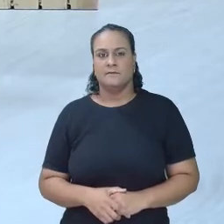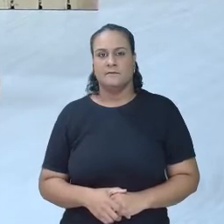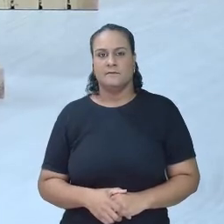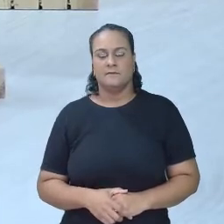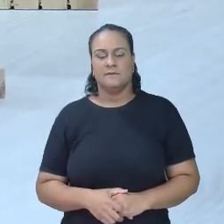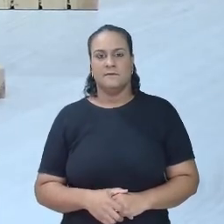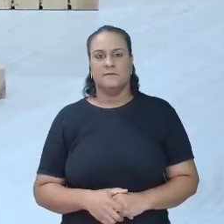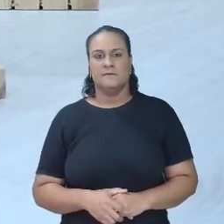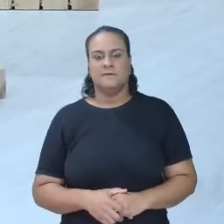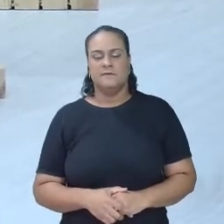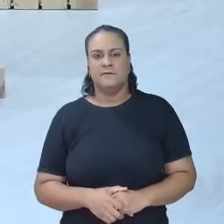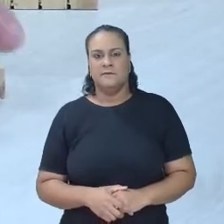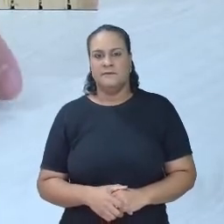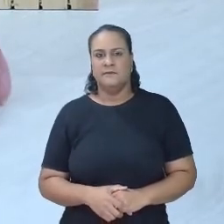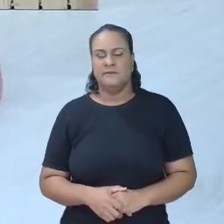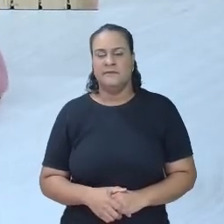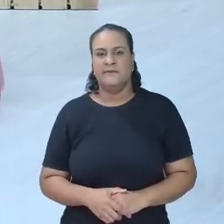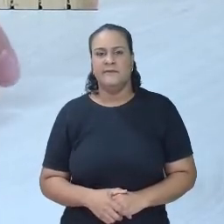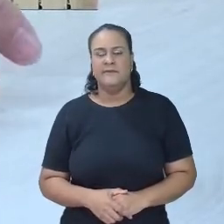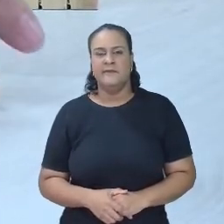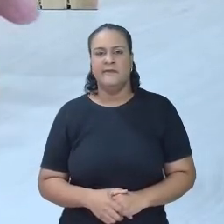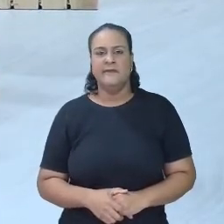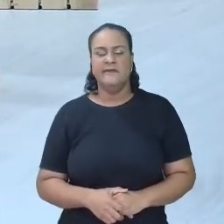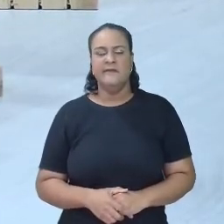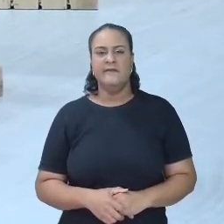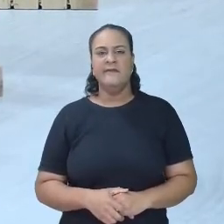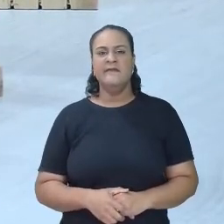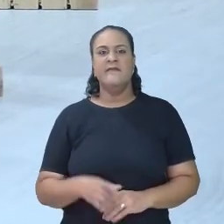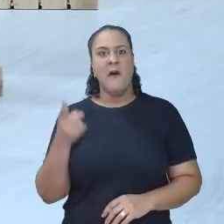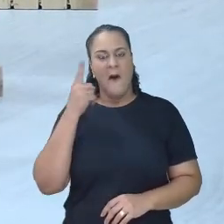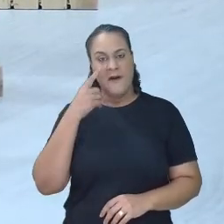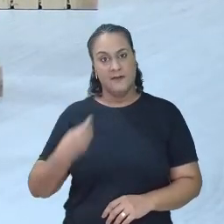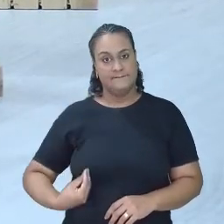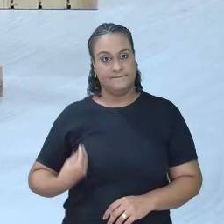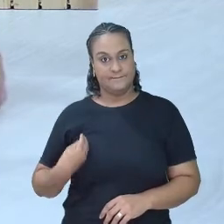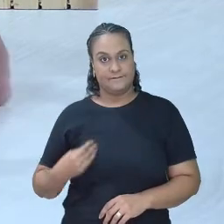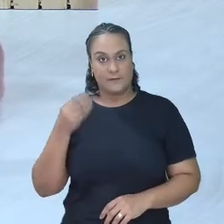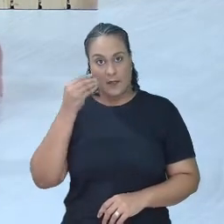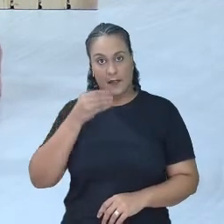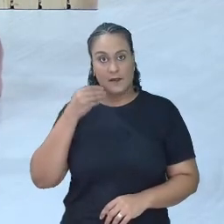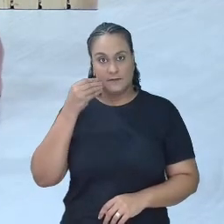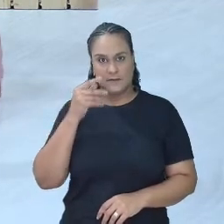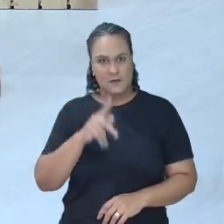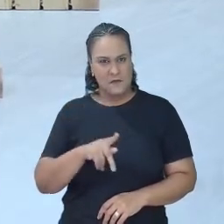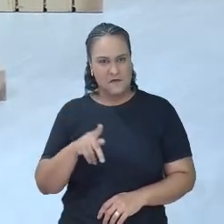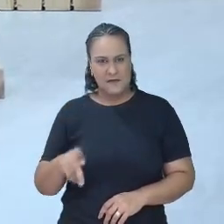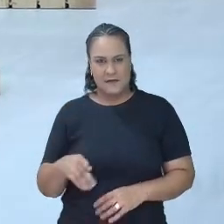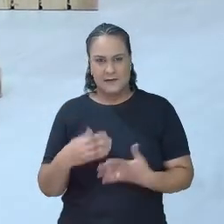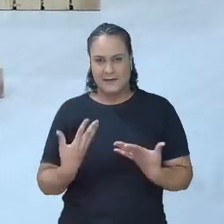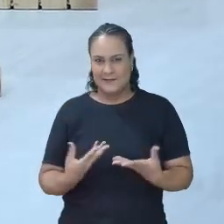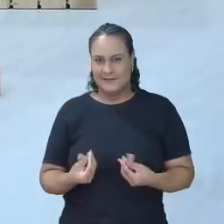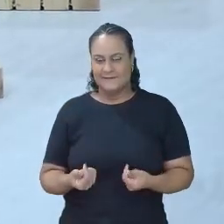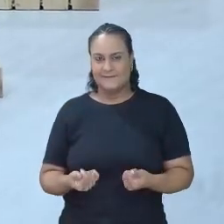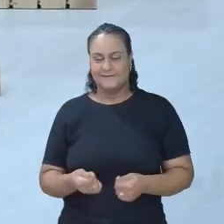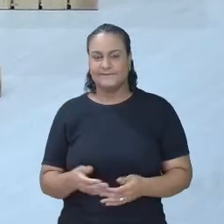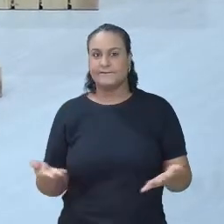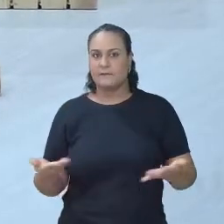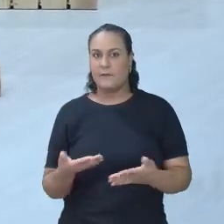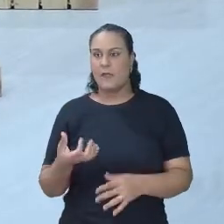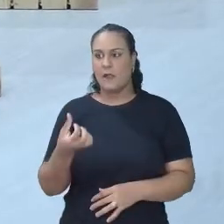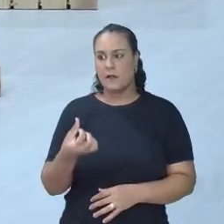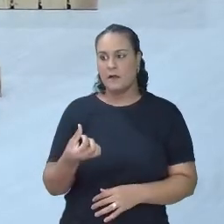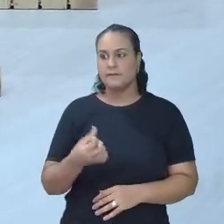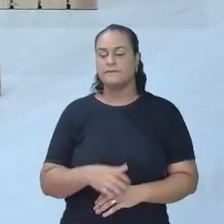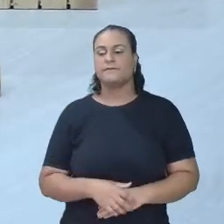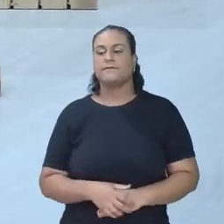direitinho. Opa. Olha, gente, ao vivo, uma experiência, professora, muito... E mais agora 6, né? É